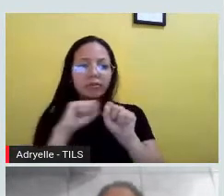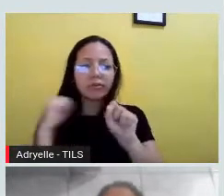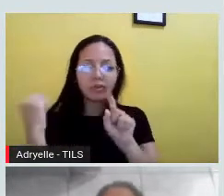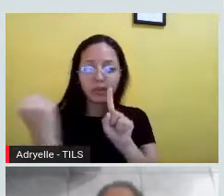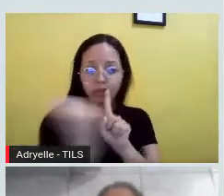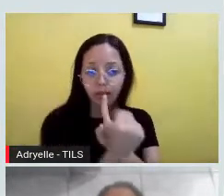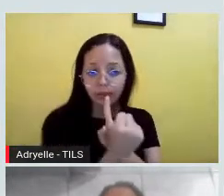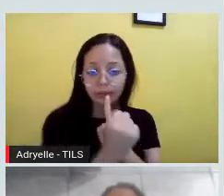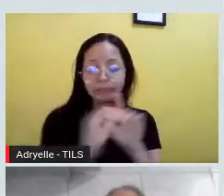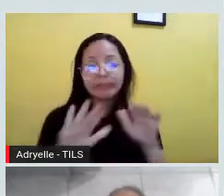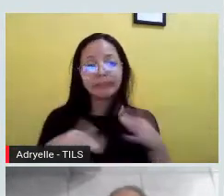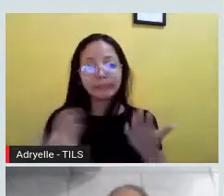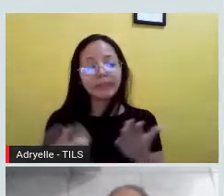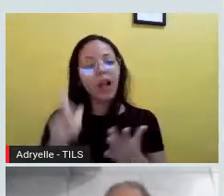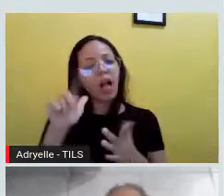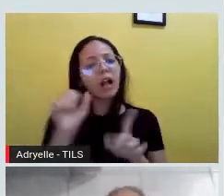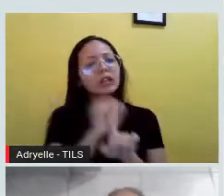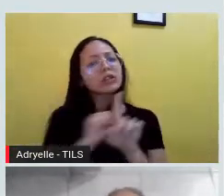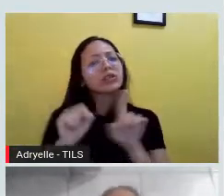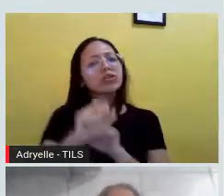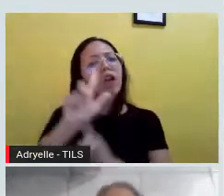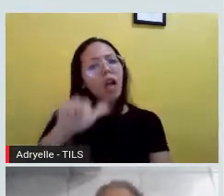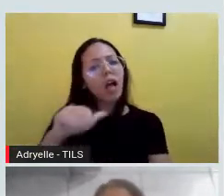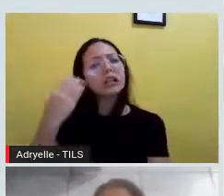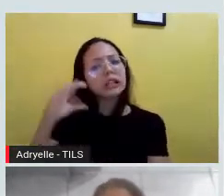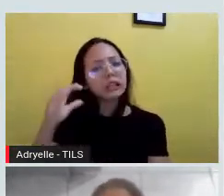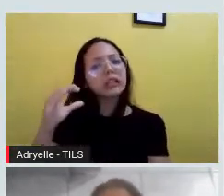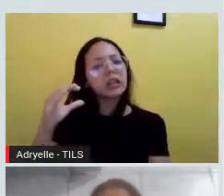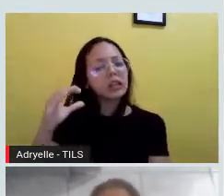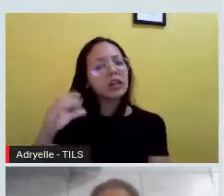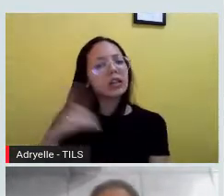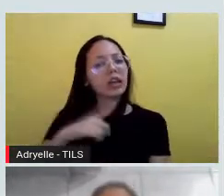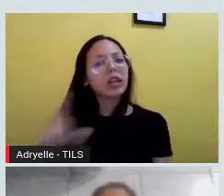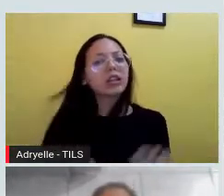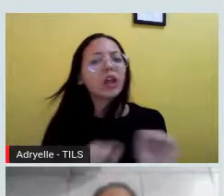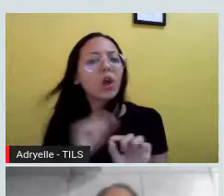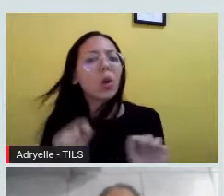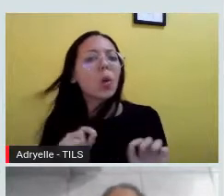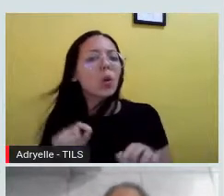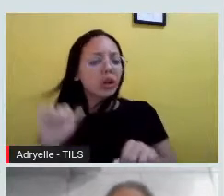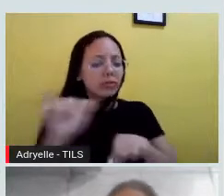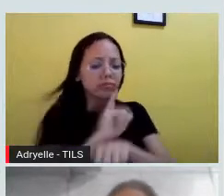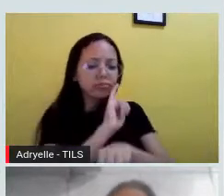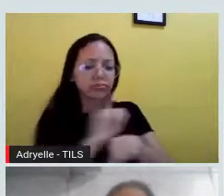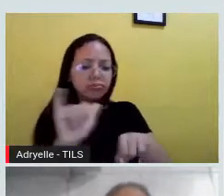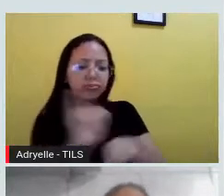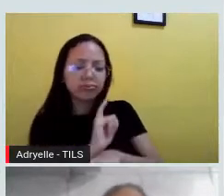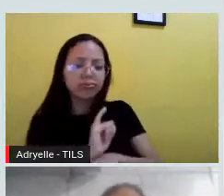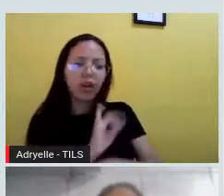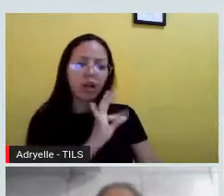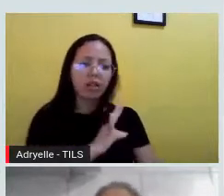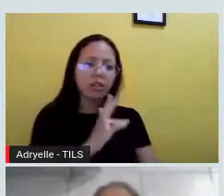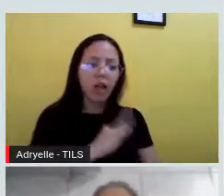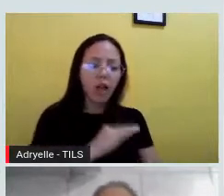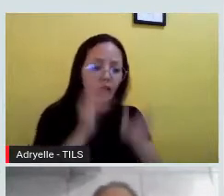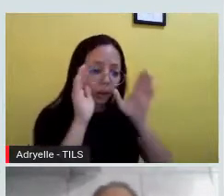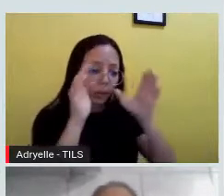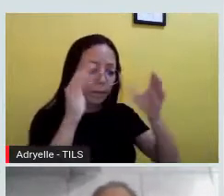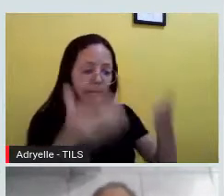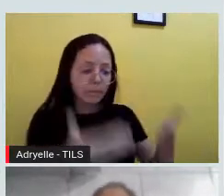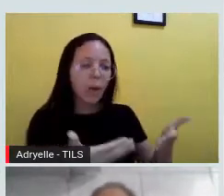a sociologia, ela realmente é uma ciência que tem instrumentos de técnicas específicas que dialoga